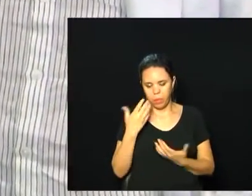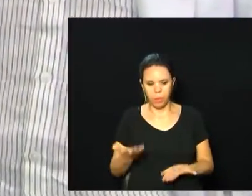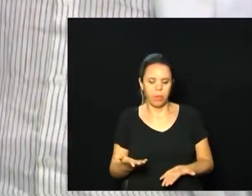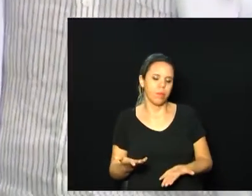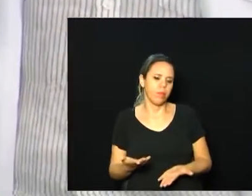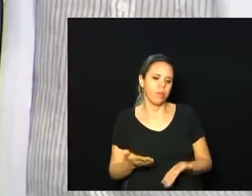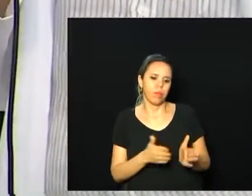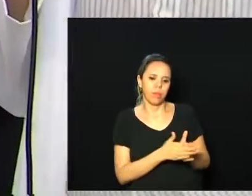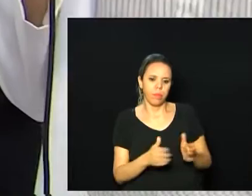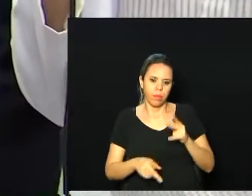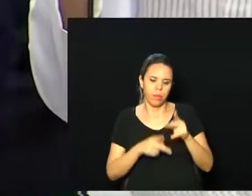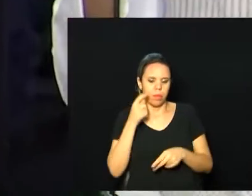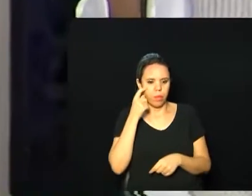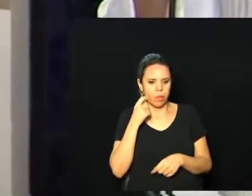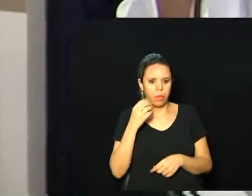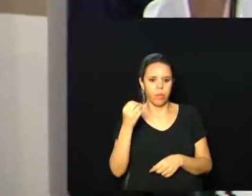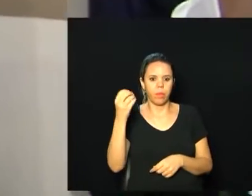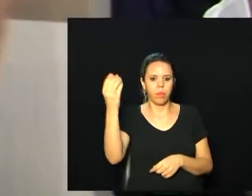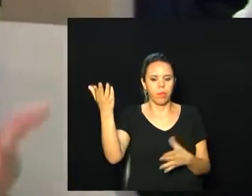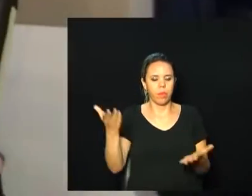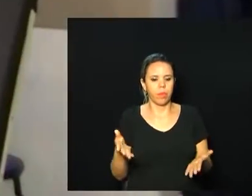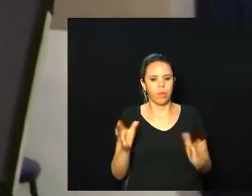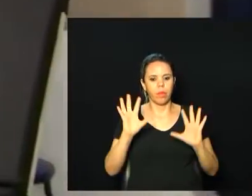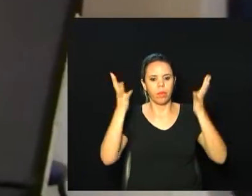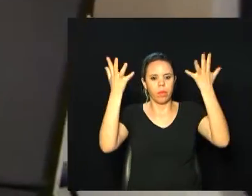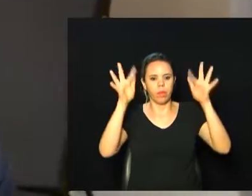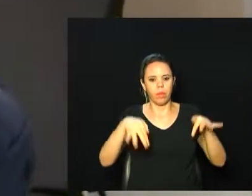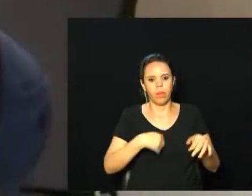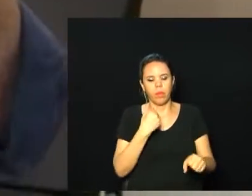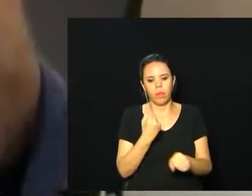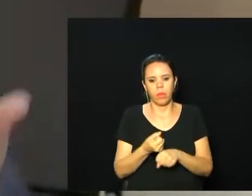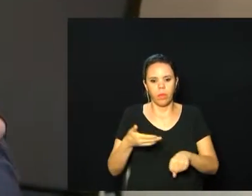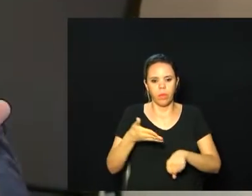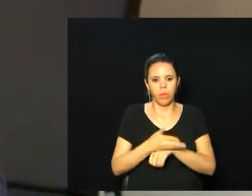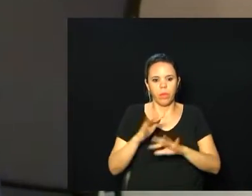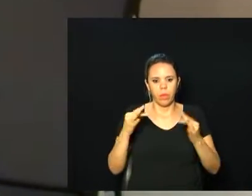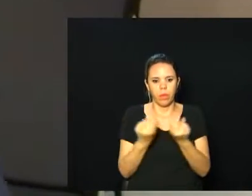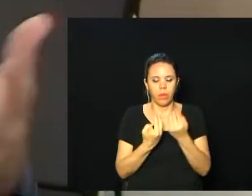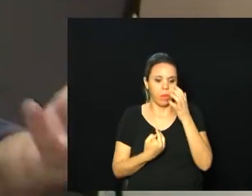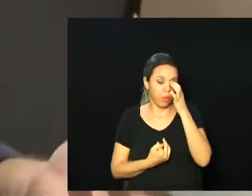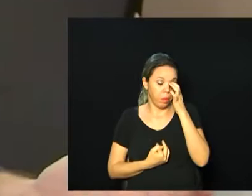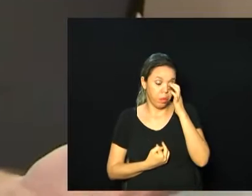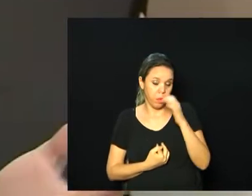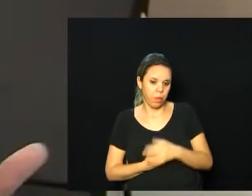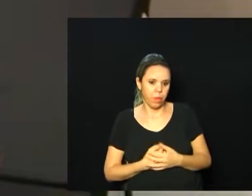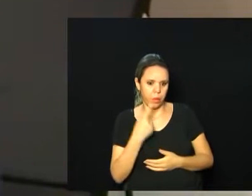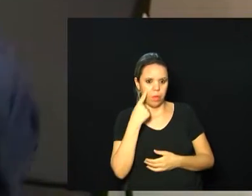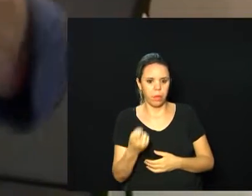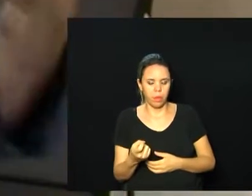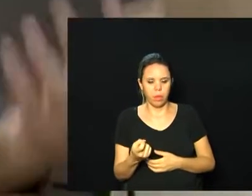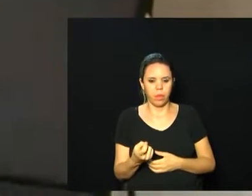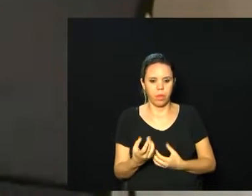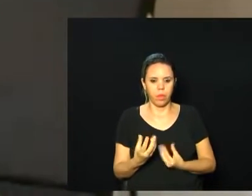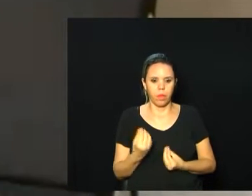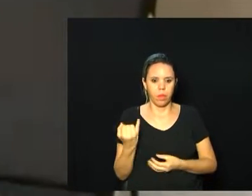seja um período em que as pessoas viajem, festas de fim de ano, vão visitar a família e tudo mais, seria interessante,